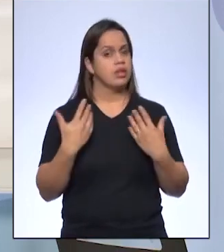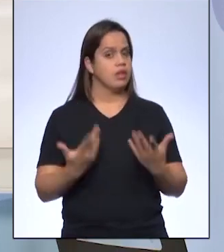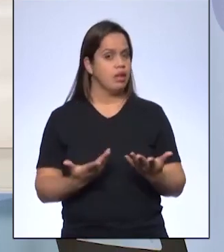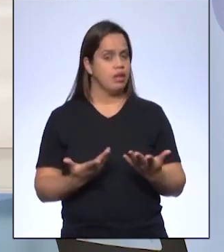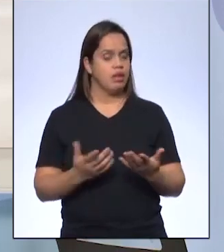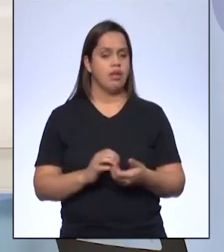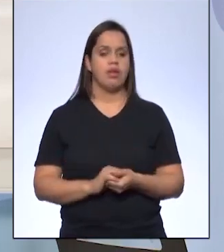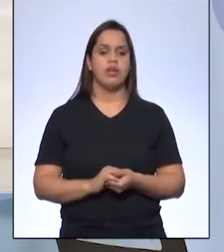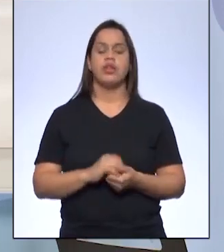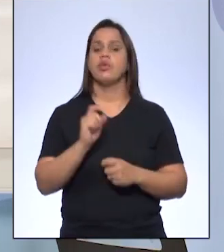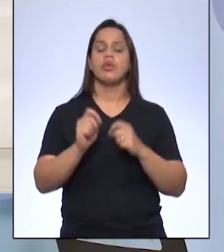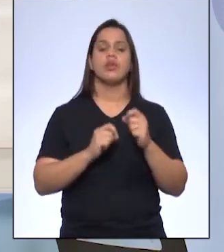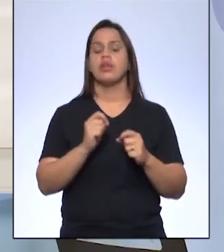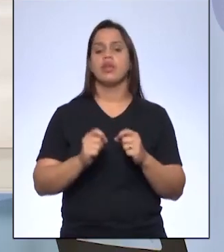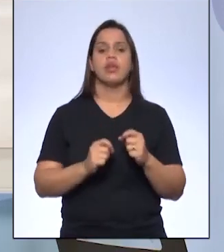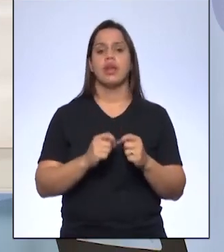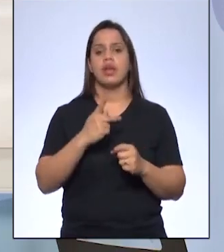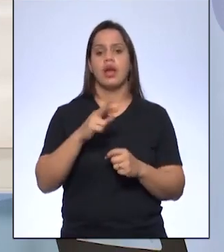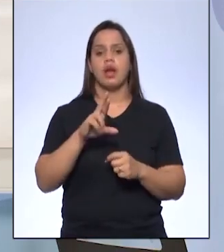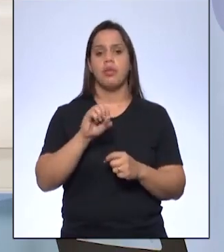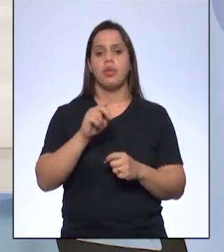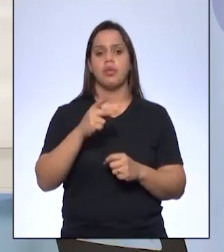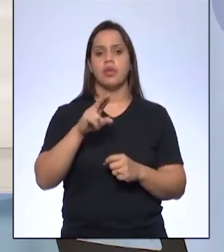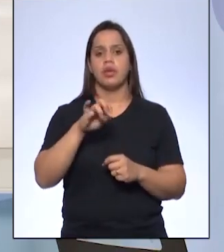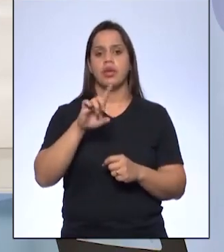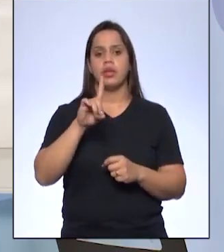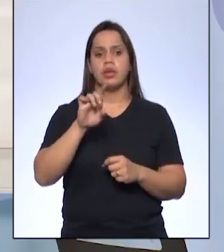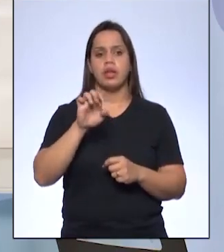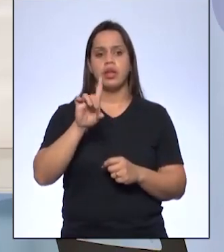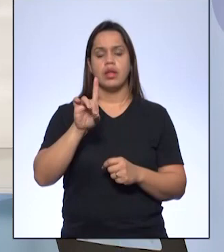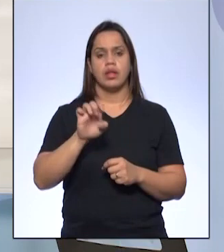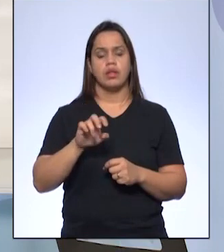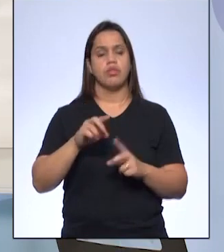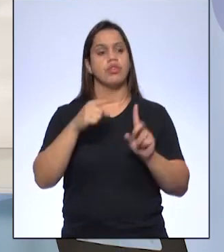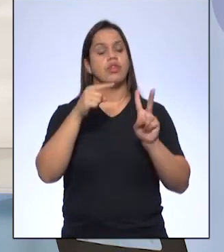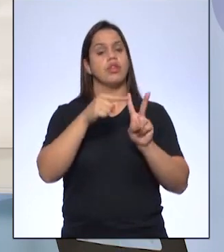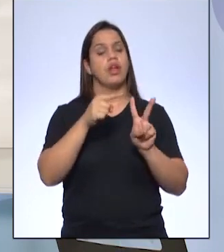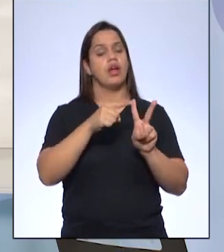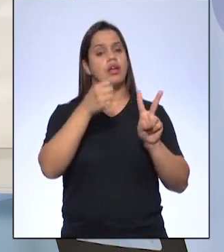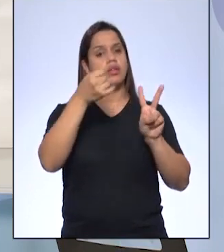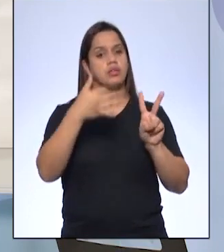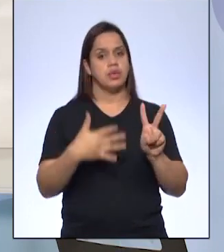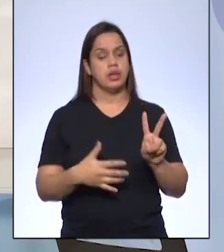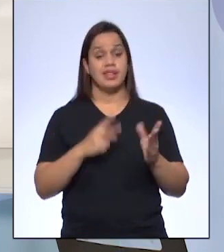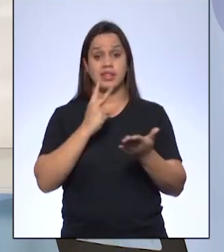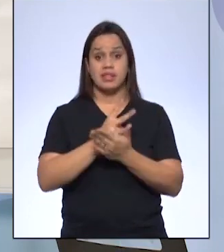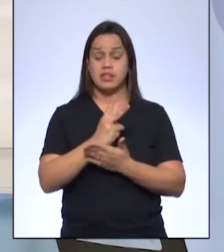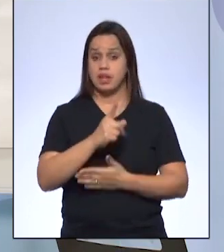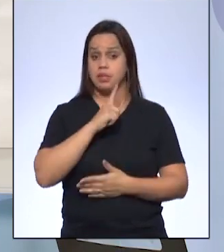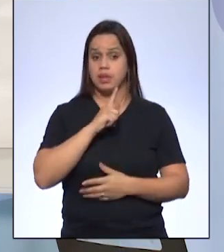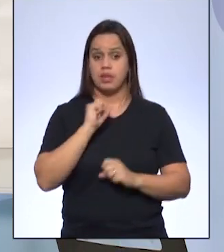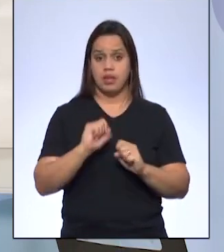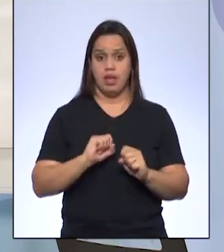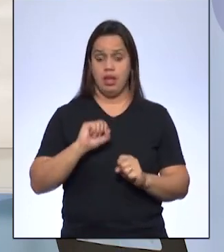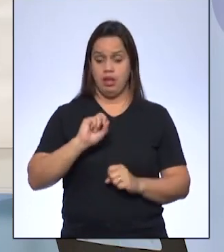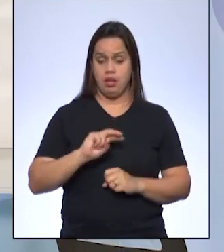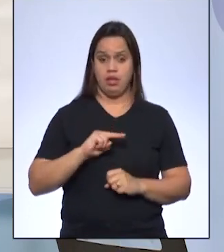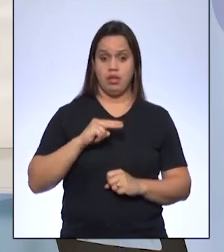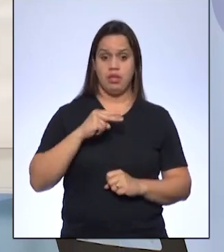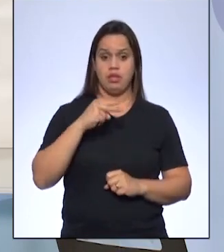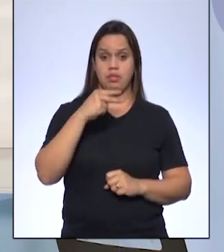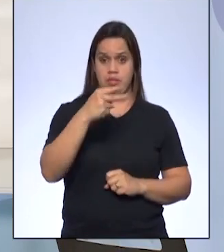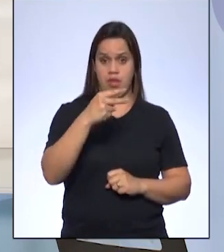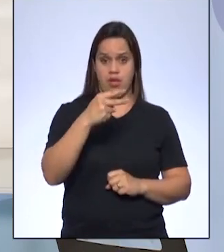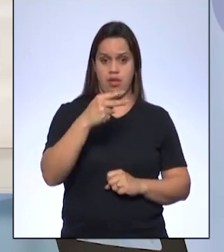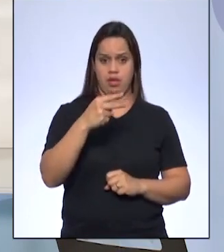que a propriedade da raiz diz? Sempre que eu tiver expoente